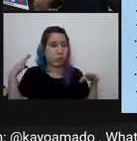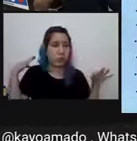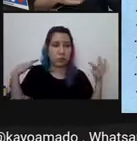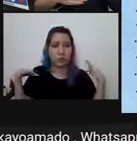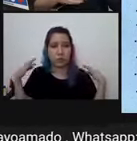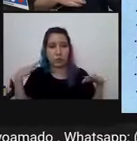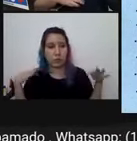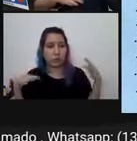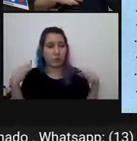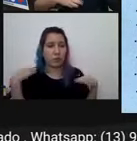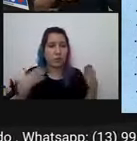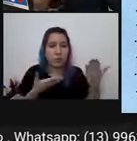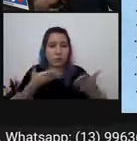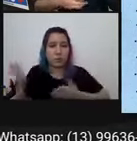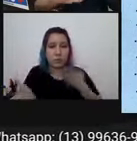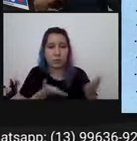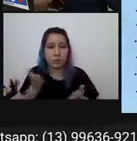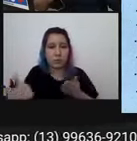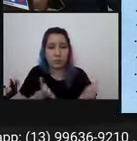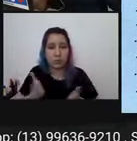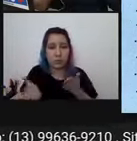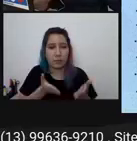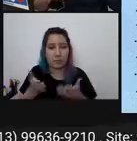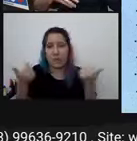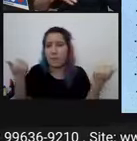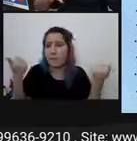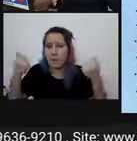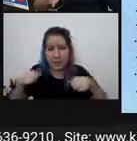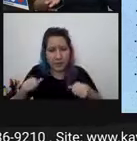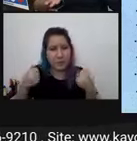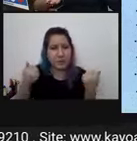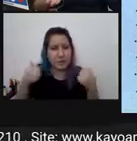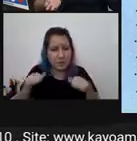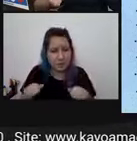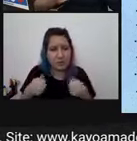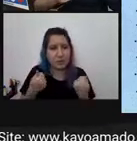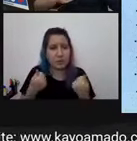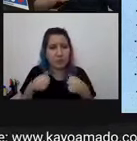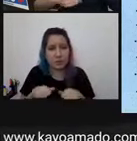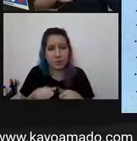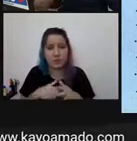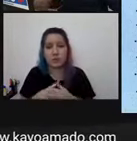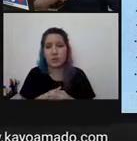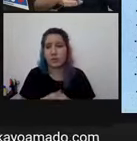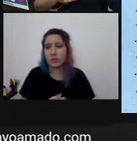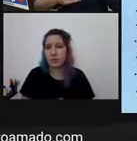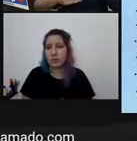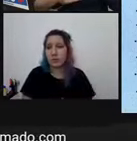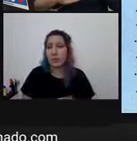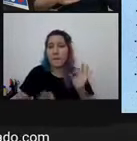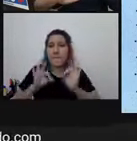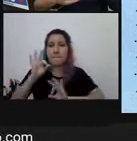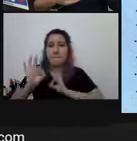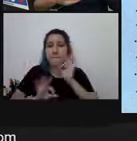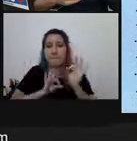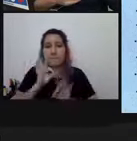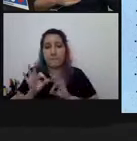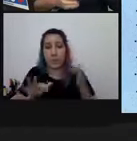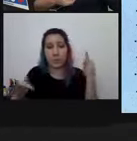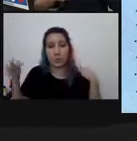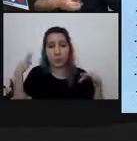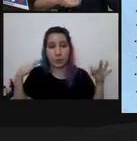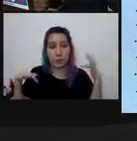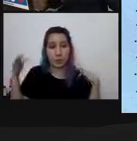com acessibilidade. Tem que ter acessibilidade nesses pontos turísticos. Elaborar um plano de turismo para a terceira